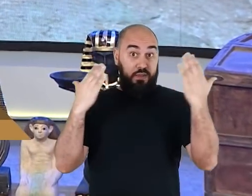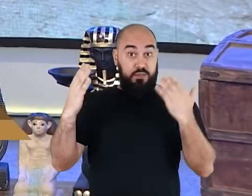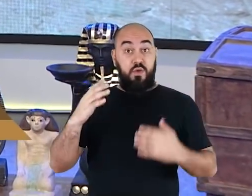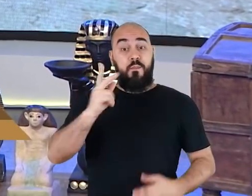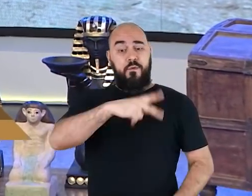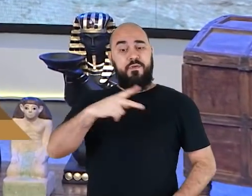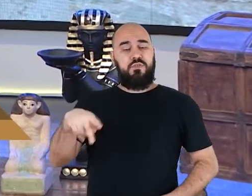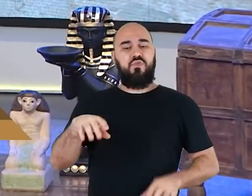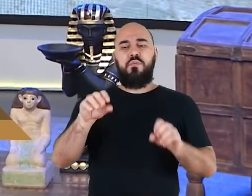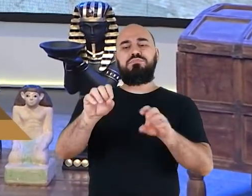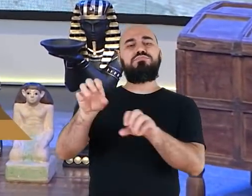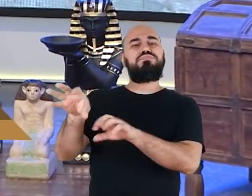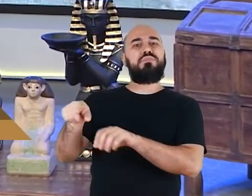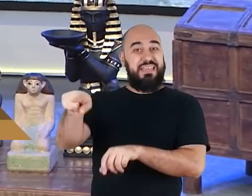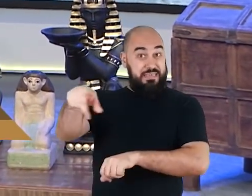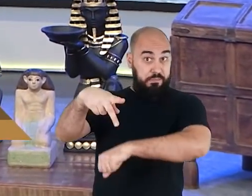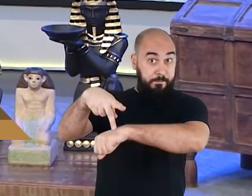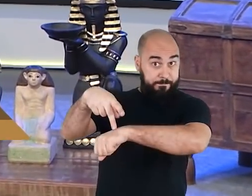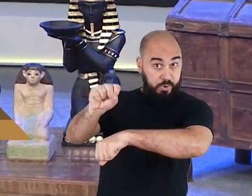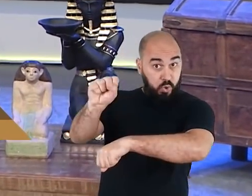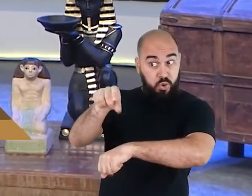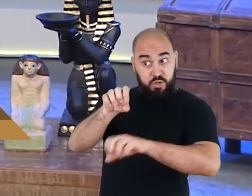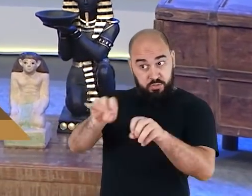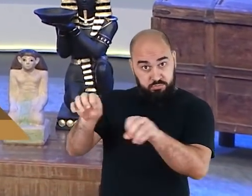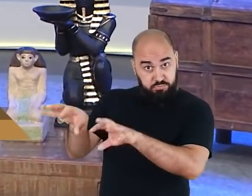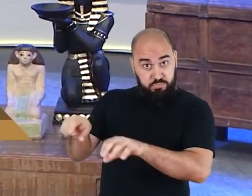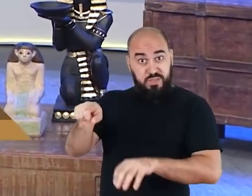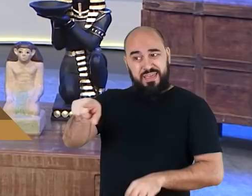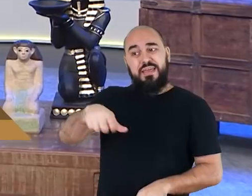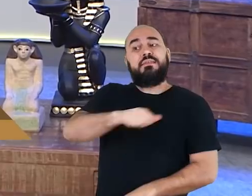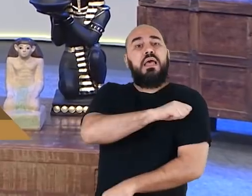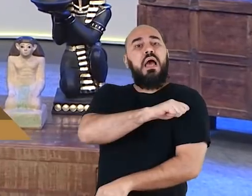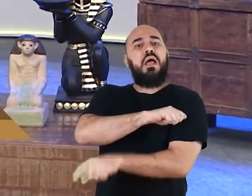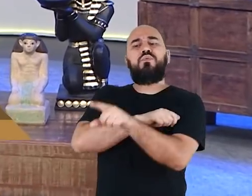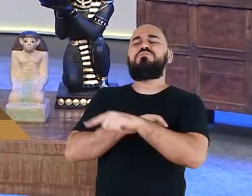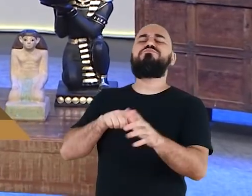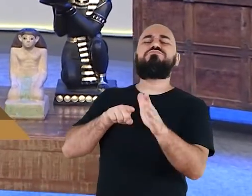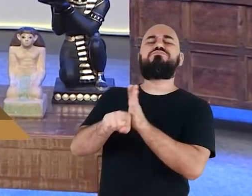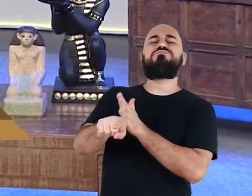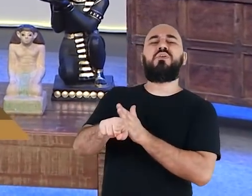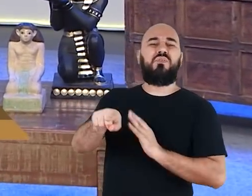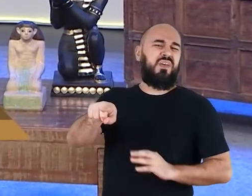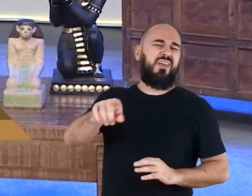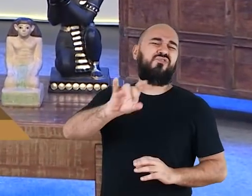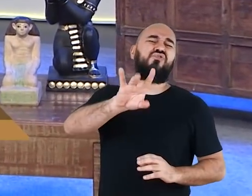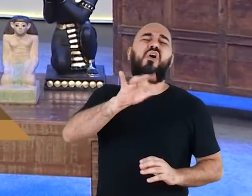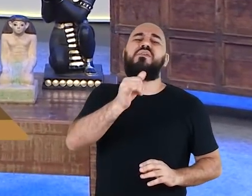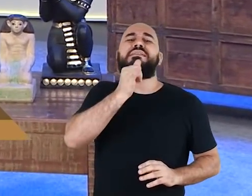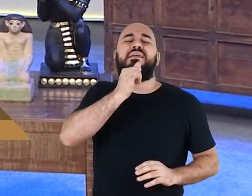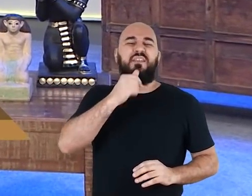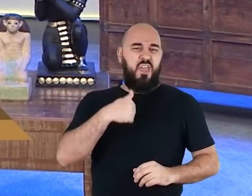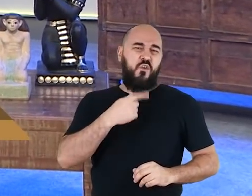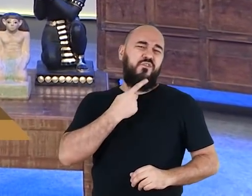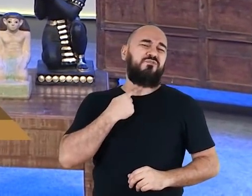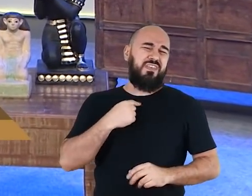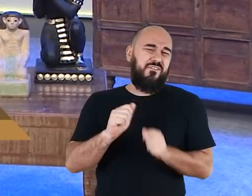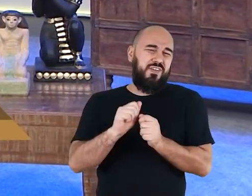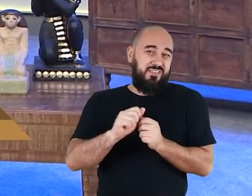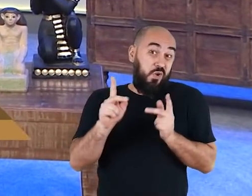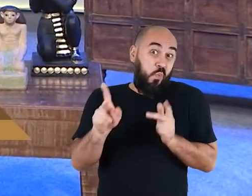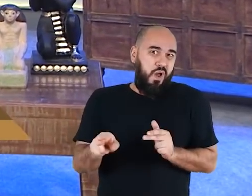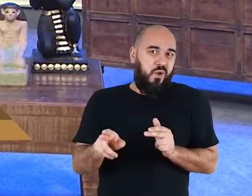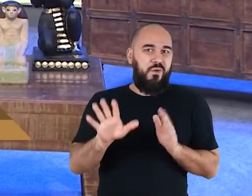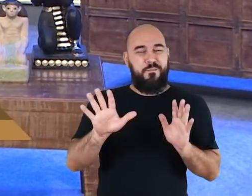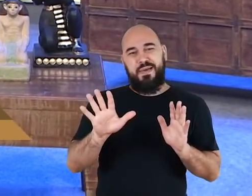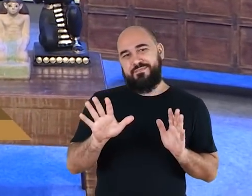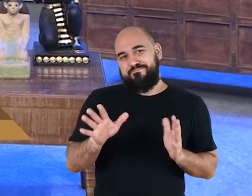de pós-graduação de uma universidade. Aliás, esse teste eu tenho até vontade de fazer com os meus alunos. Pena que agora não vai